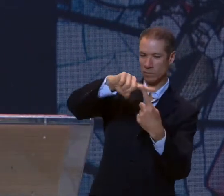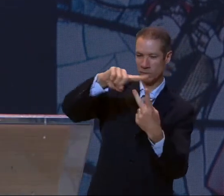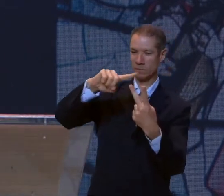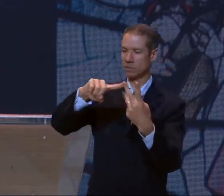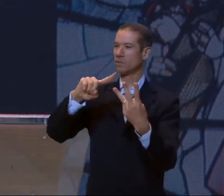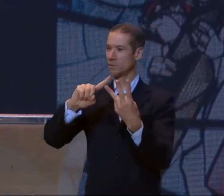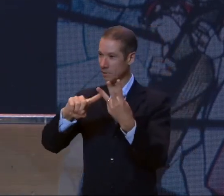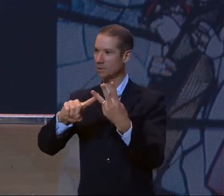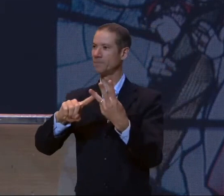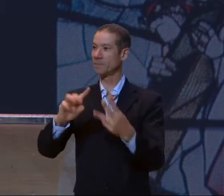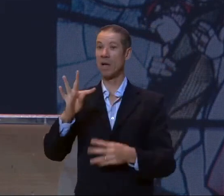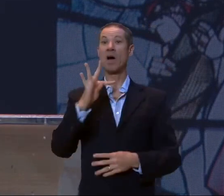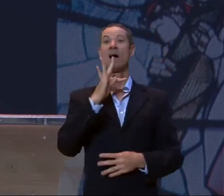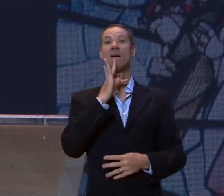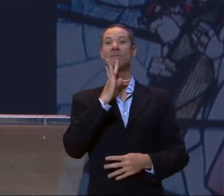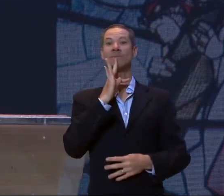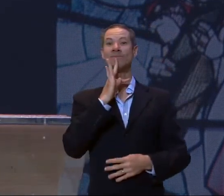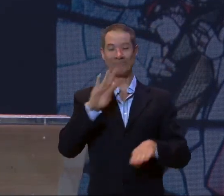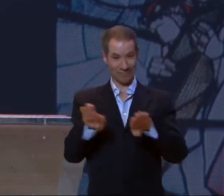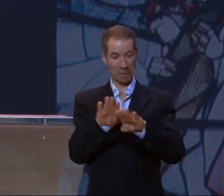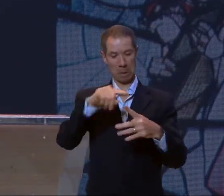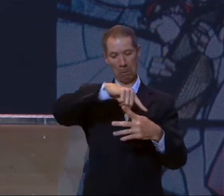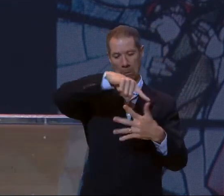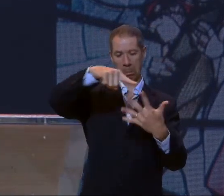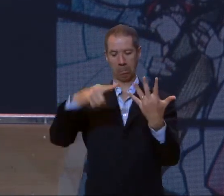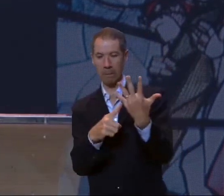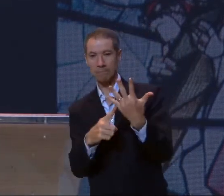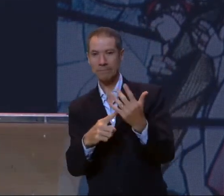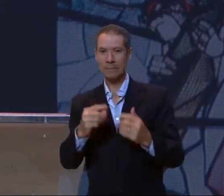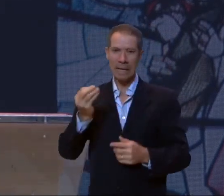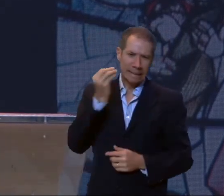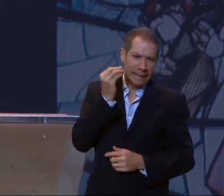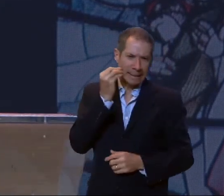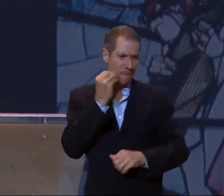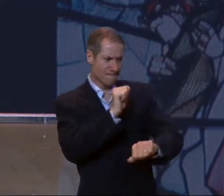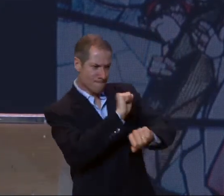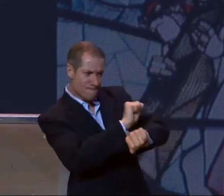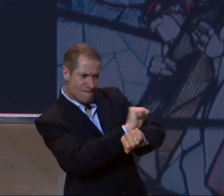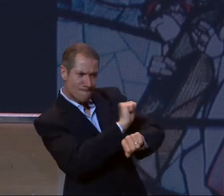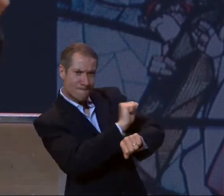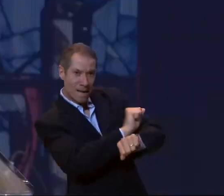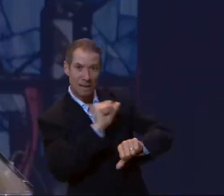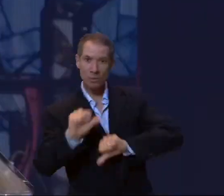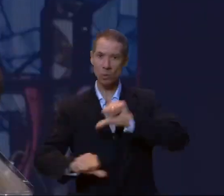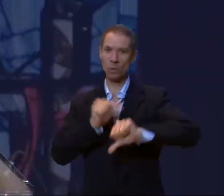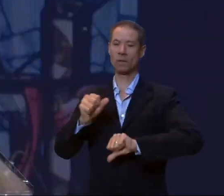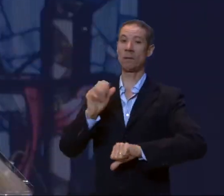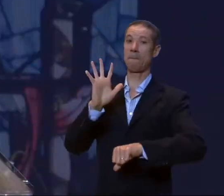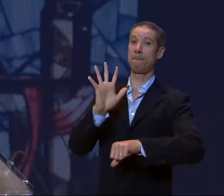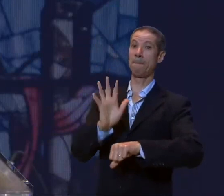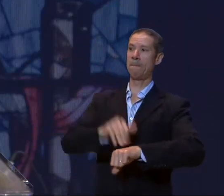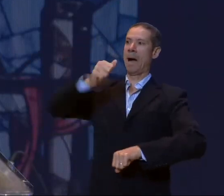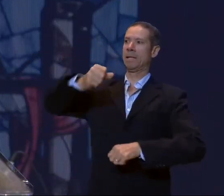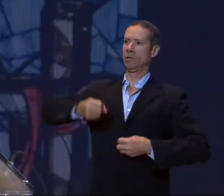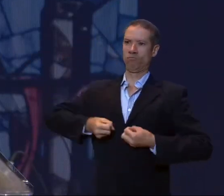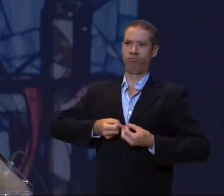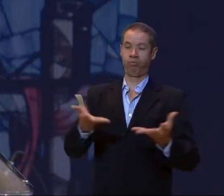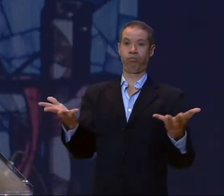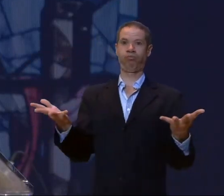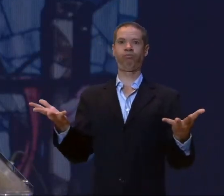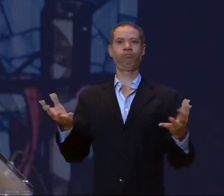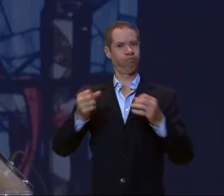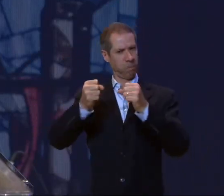Filemon. E agora, o que tentaram abafar se torna algo ainda mais